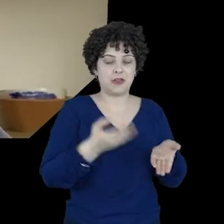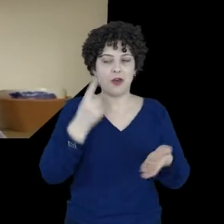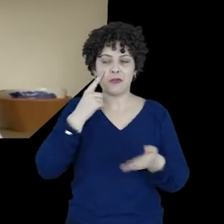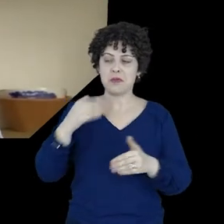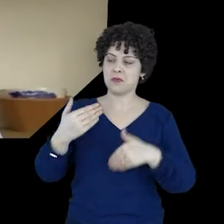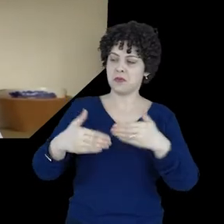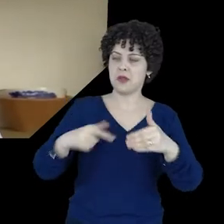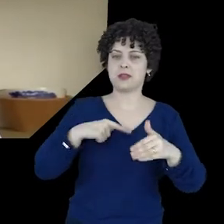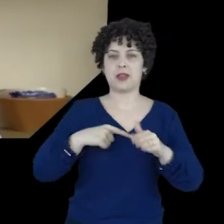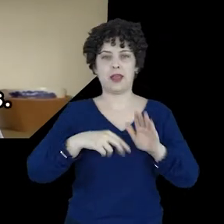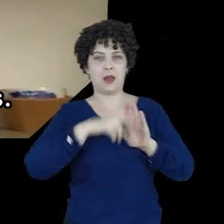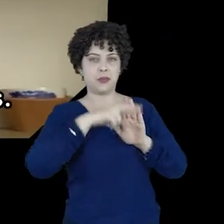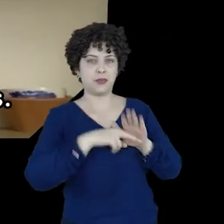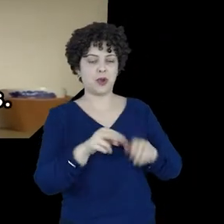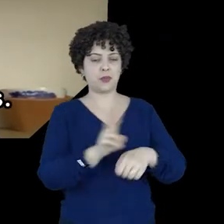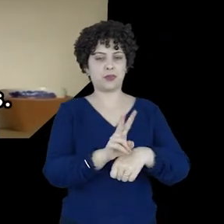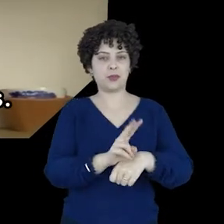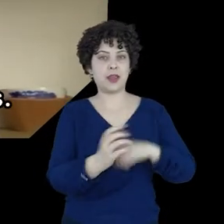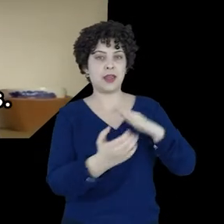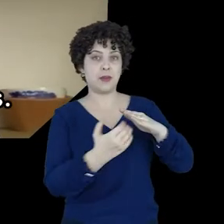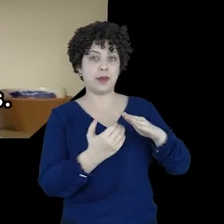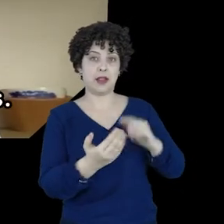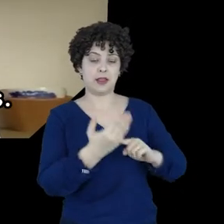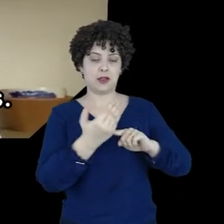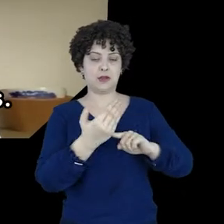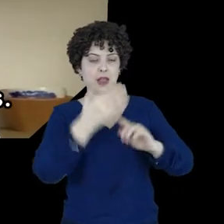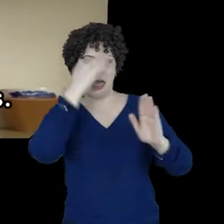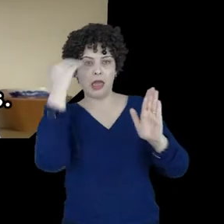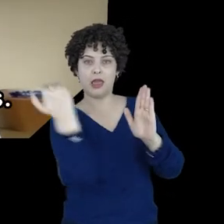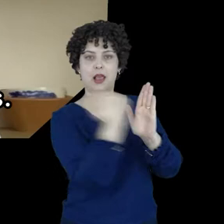há regulamentos, empresas de tecnologia têm que respeitá-los.